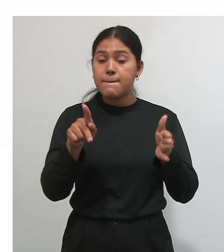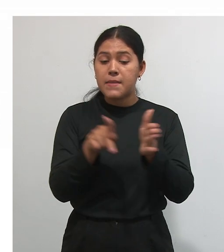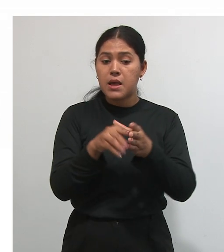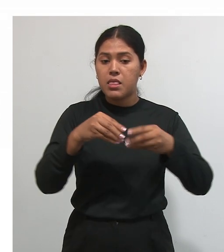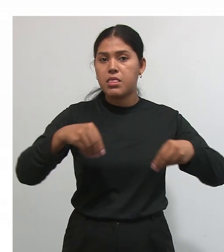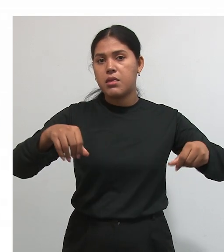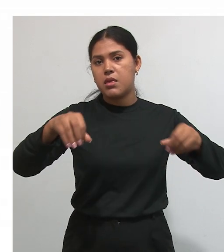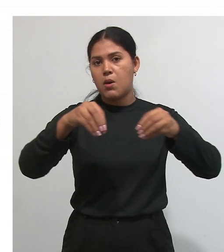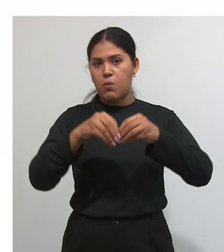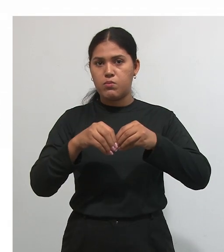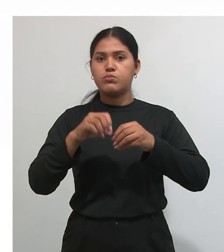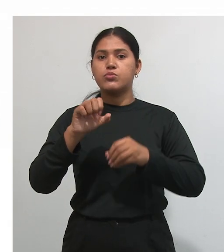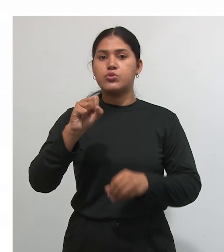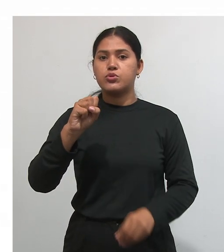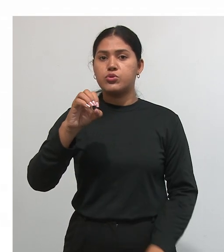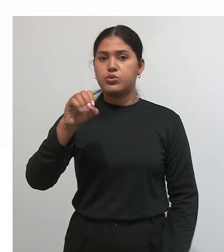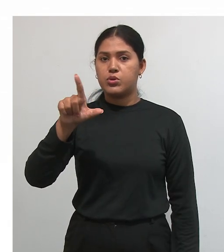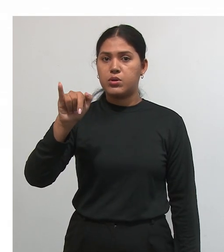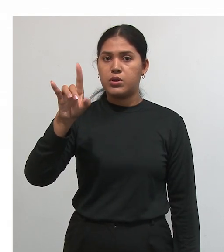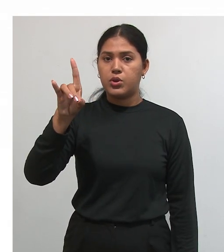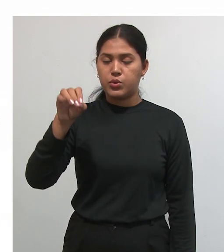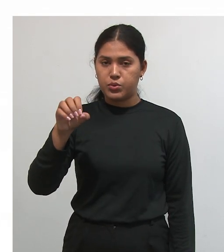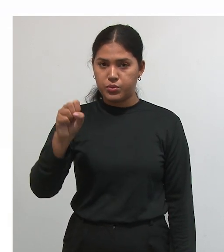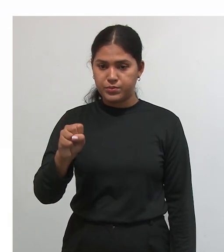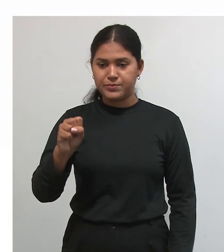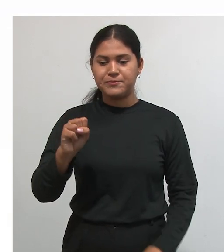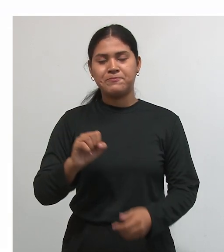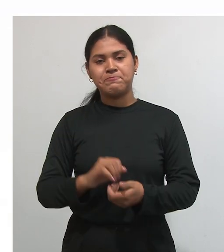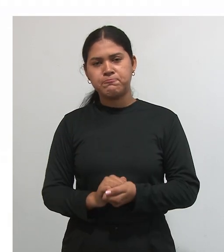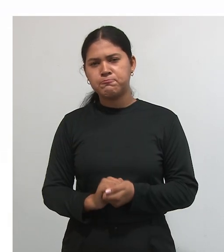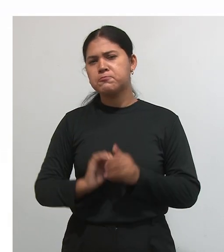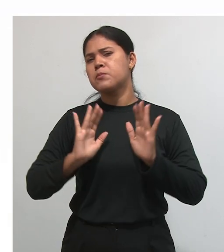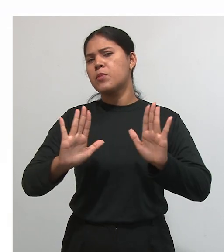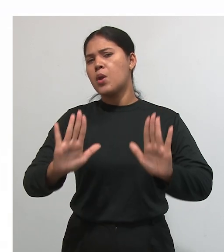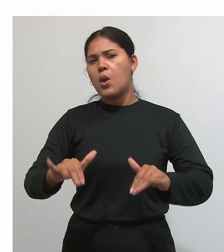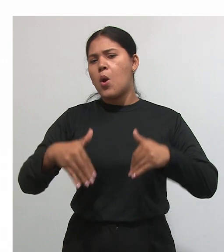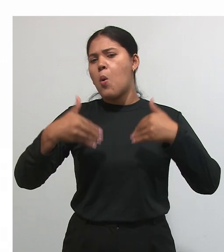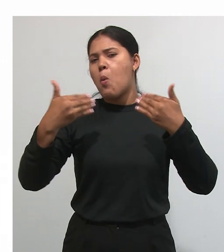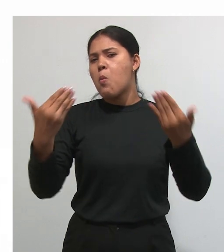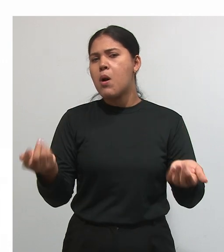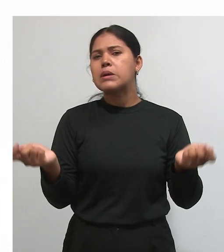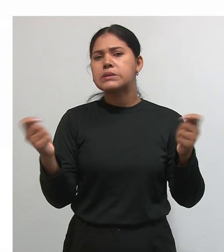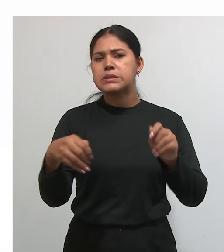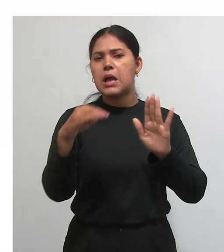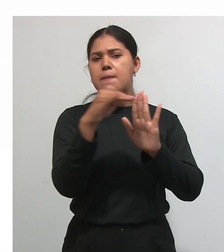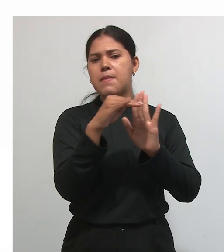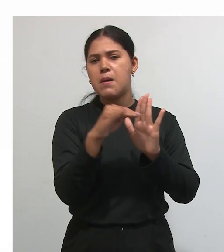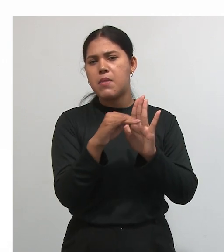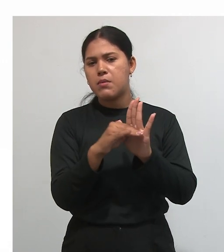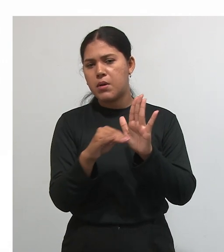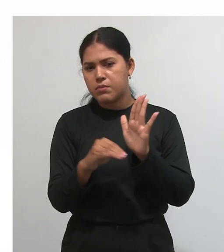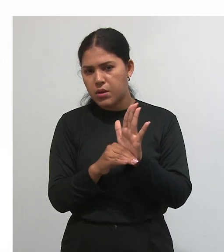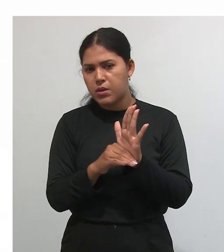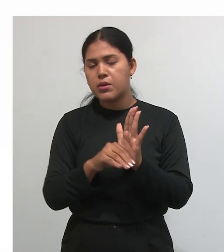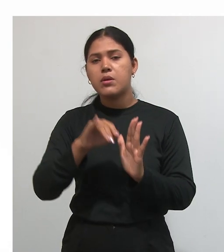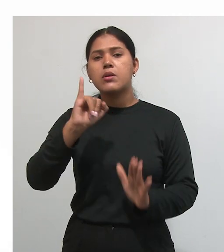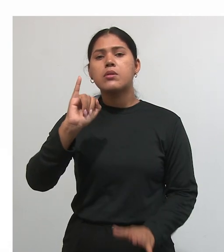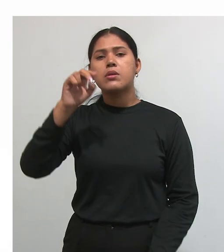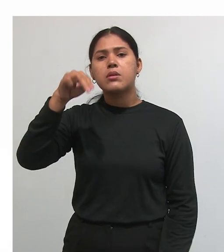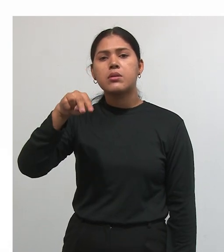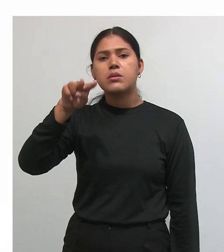que também aborda sobre este assunto. Tá. E quando classificar um bem